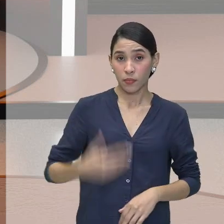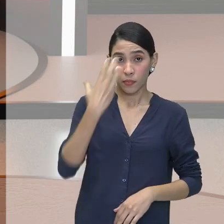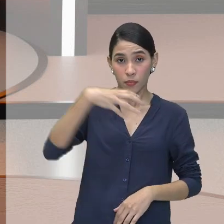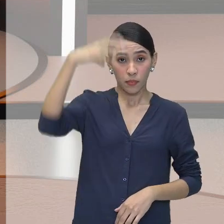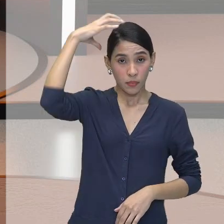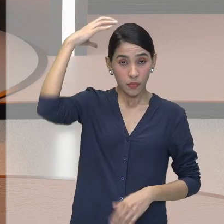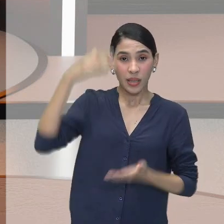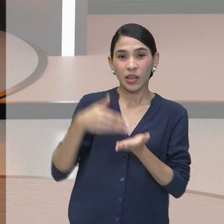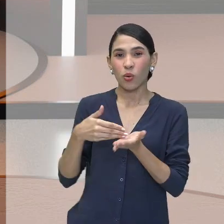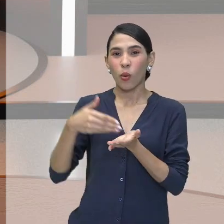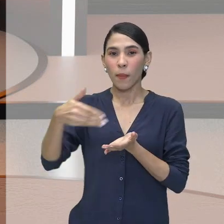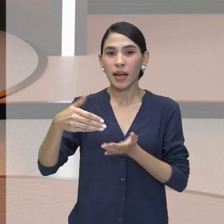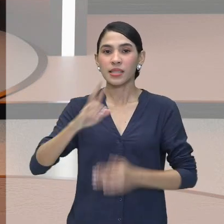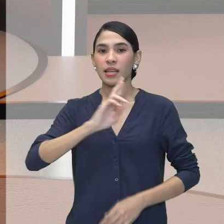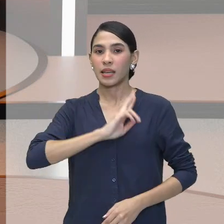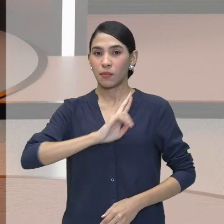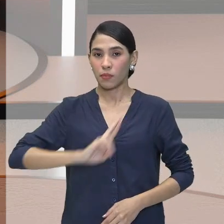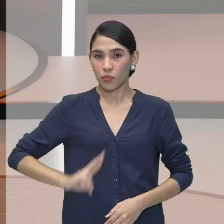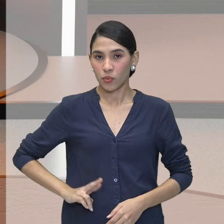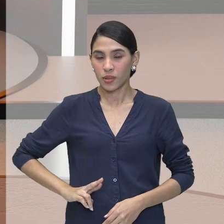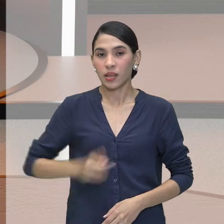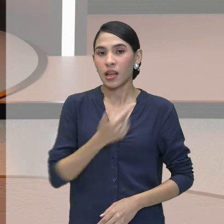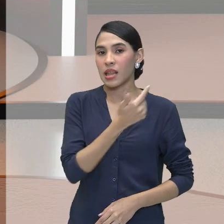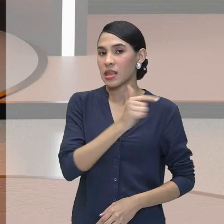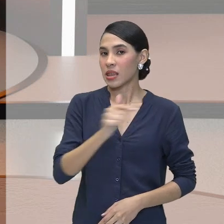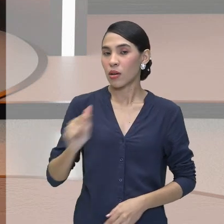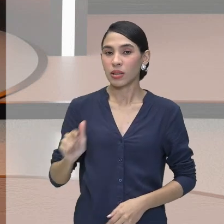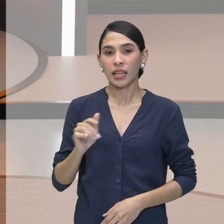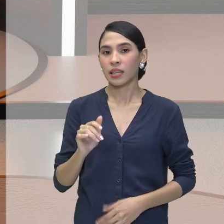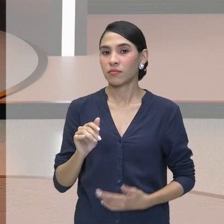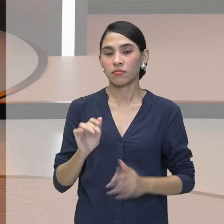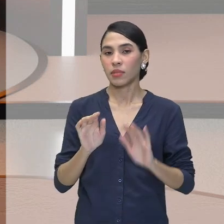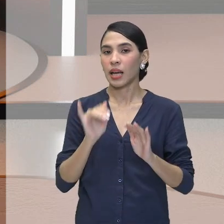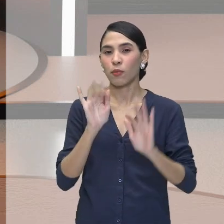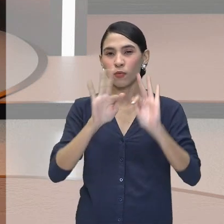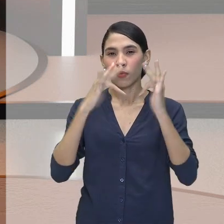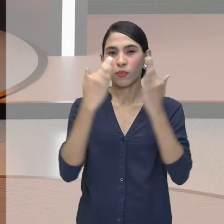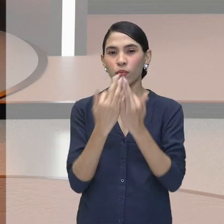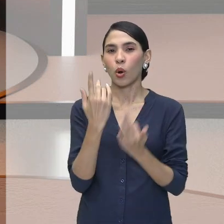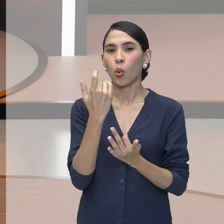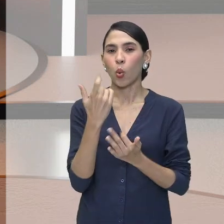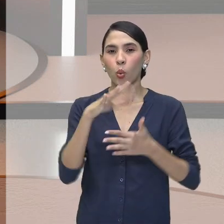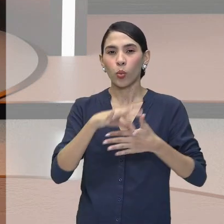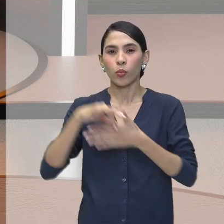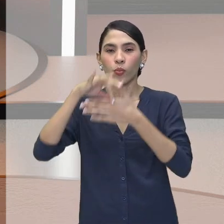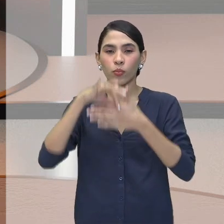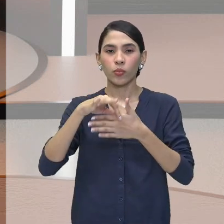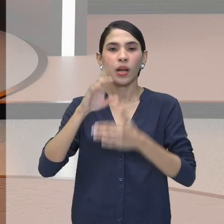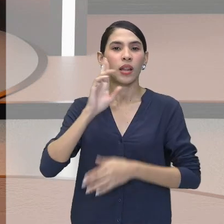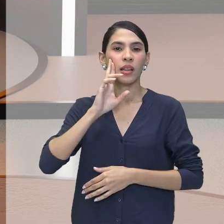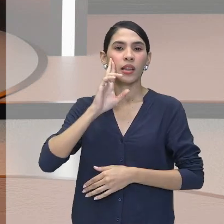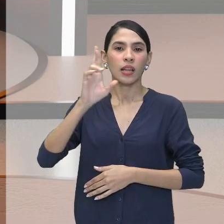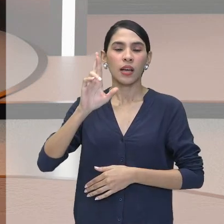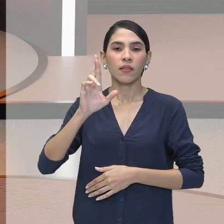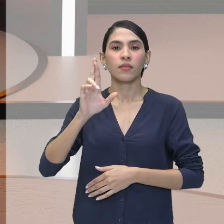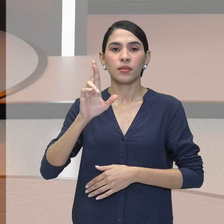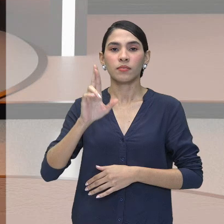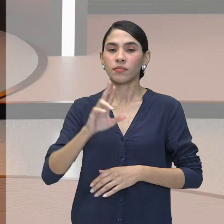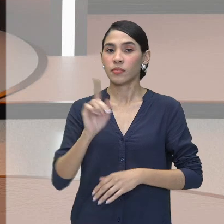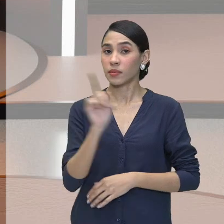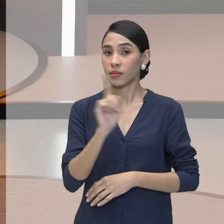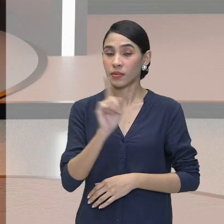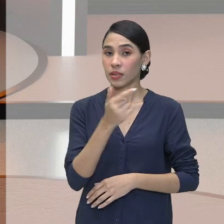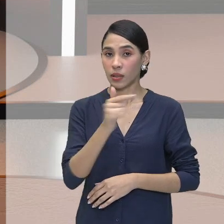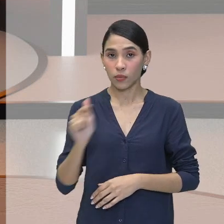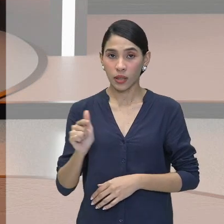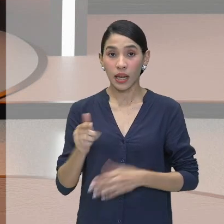período republicano, ou seja, nós não temos mais uma família real encabeçando a política, a economia ou a religião do país. Agora